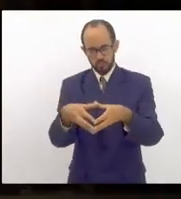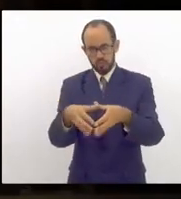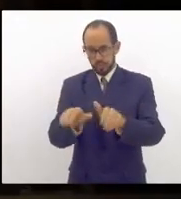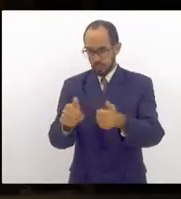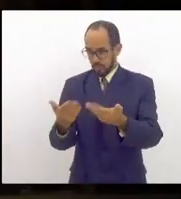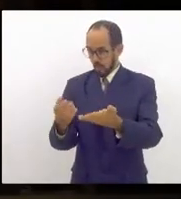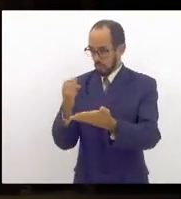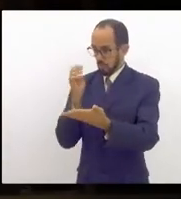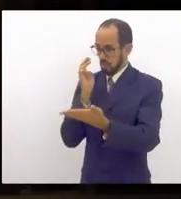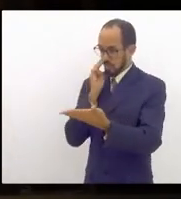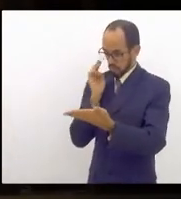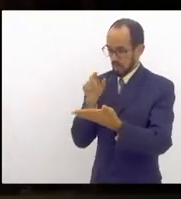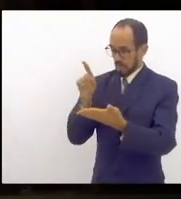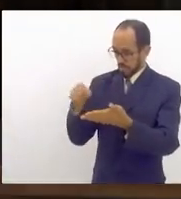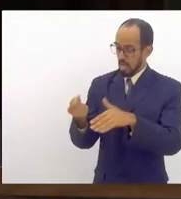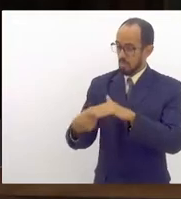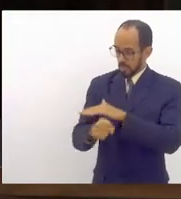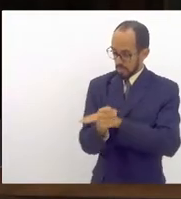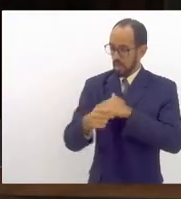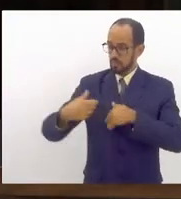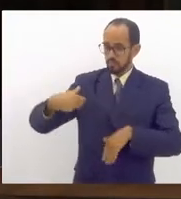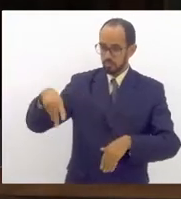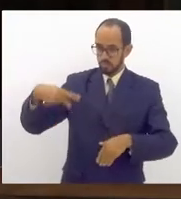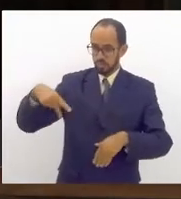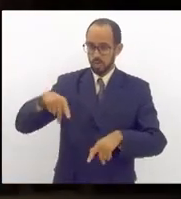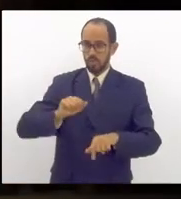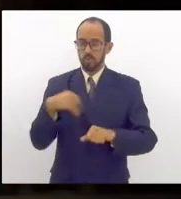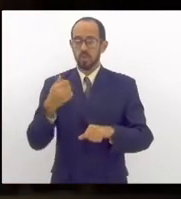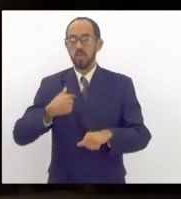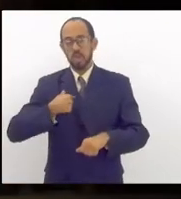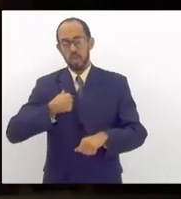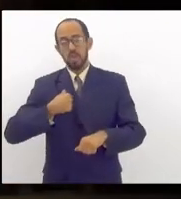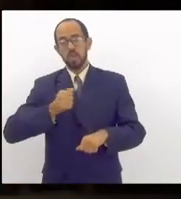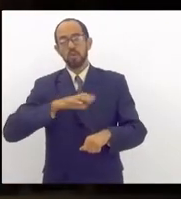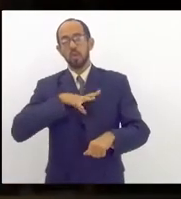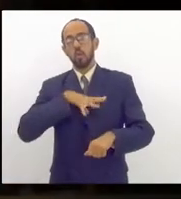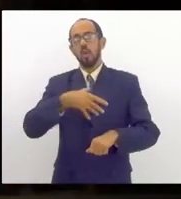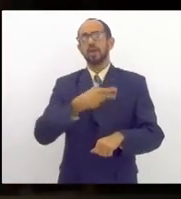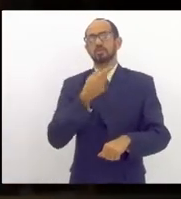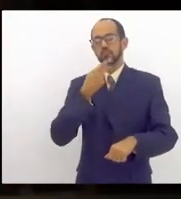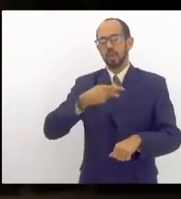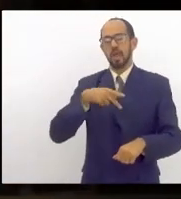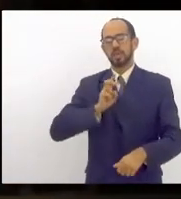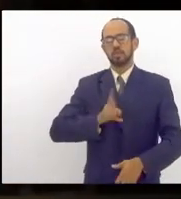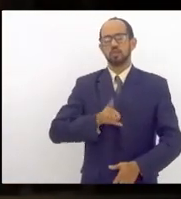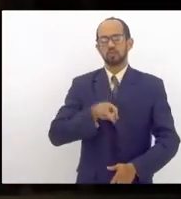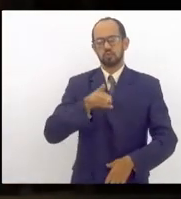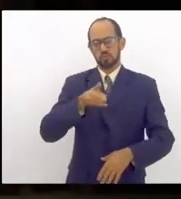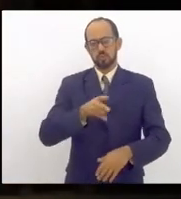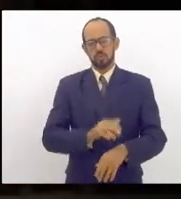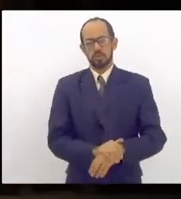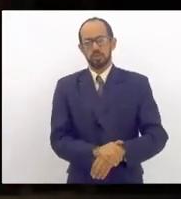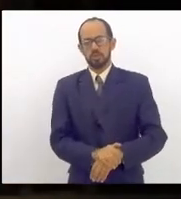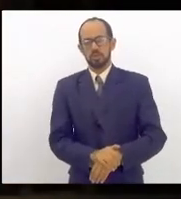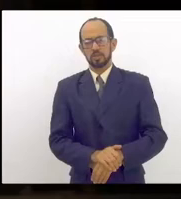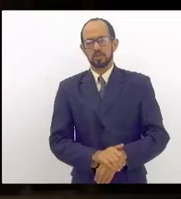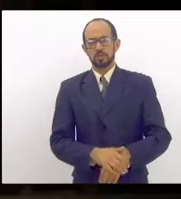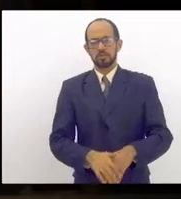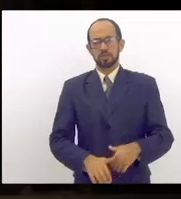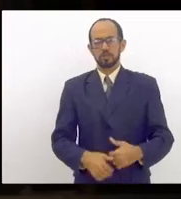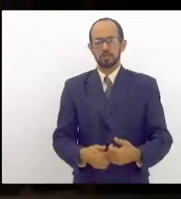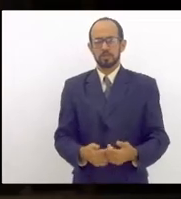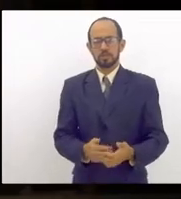esse é um mandato né E que ouve dizer que é o mandato que continua por mais que a gente não esteja na